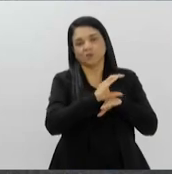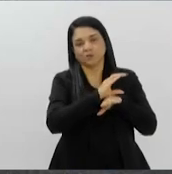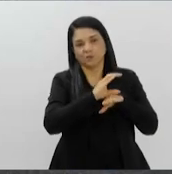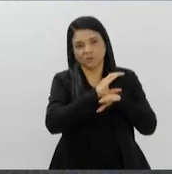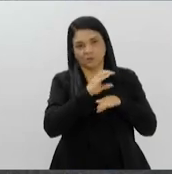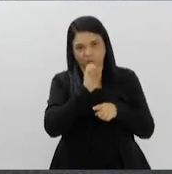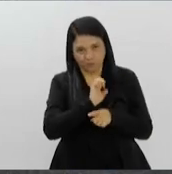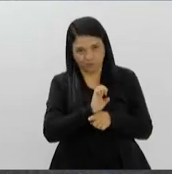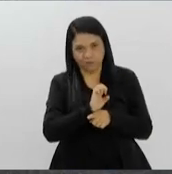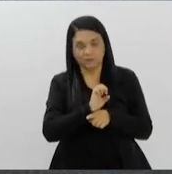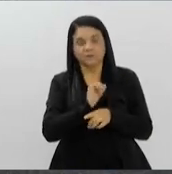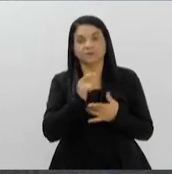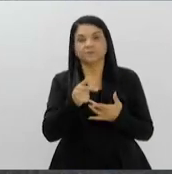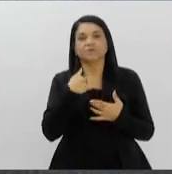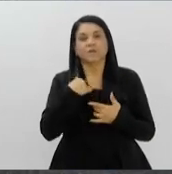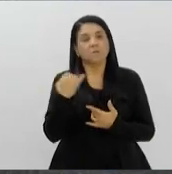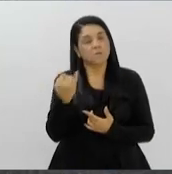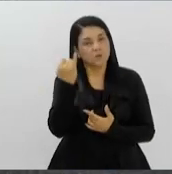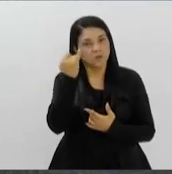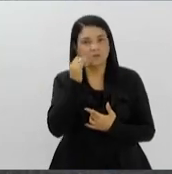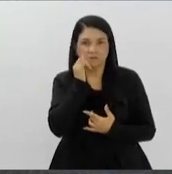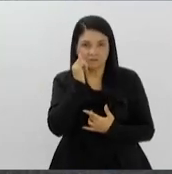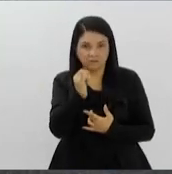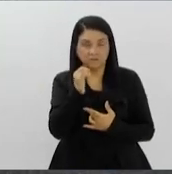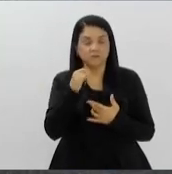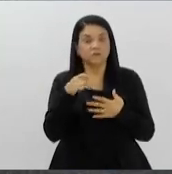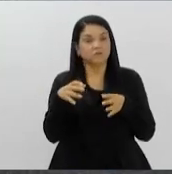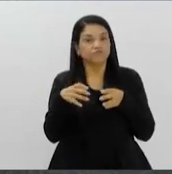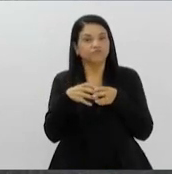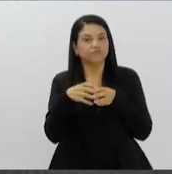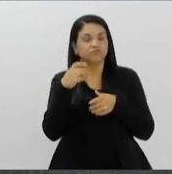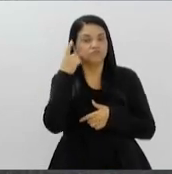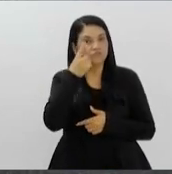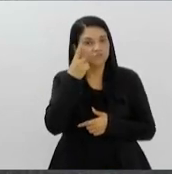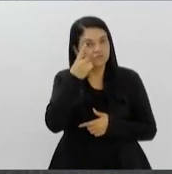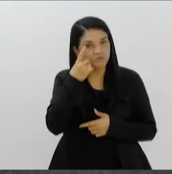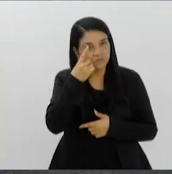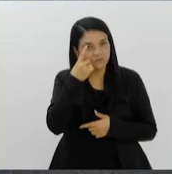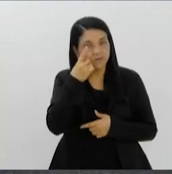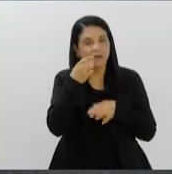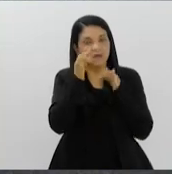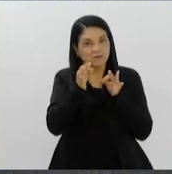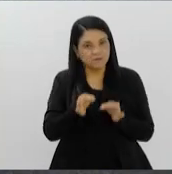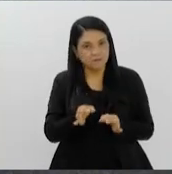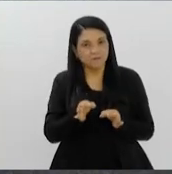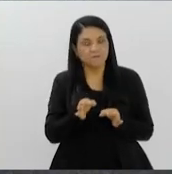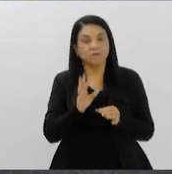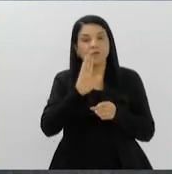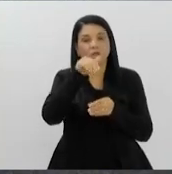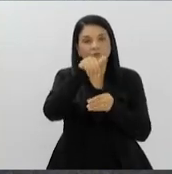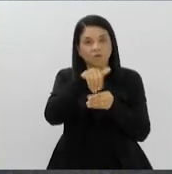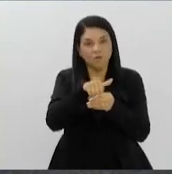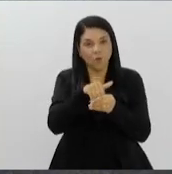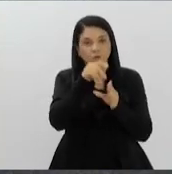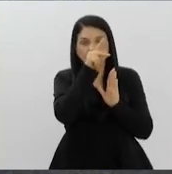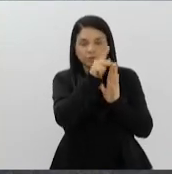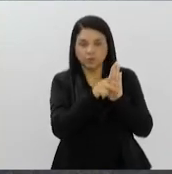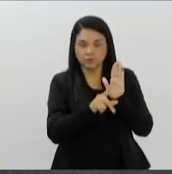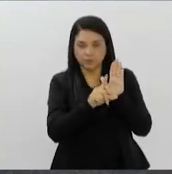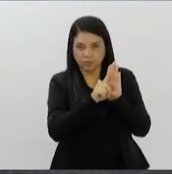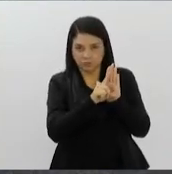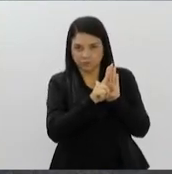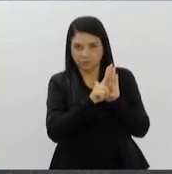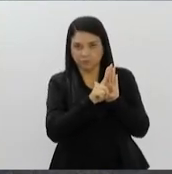são importantes. Eu acho que o conjunto de deputados e deputadas acerta quando vota um projeto como